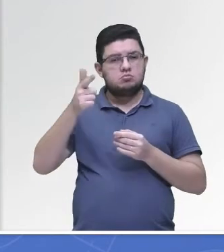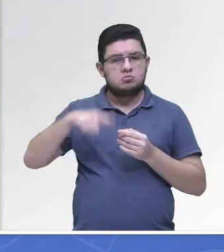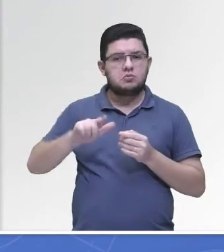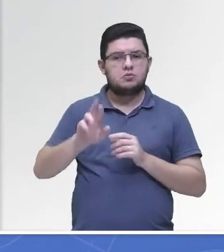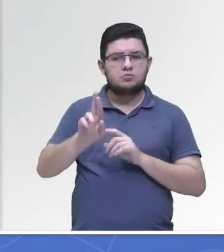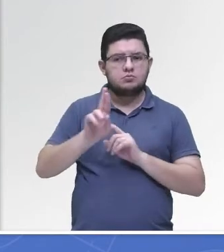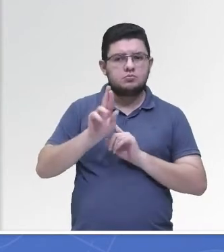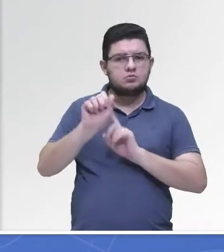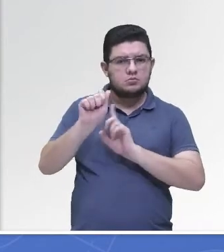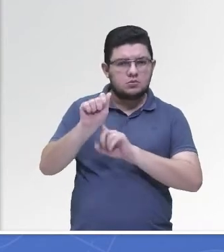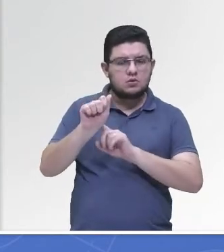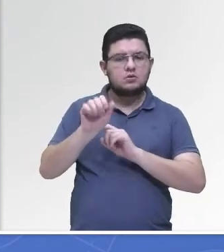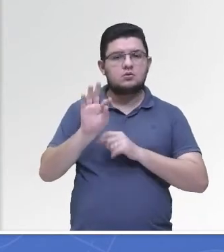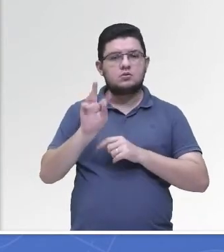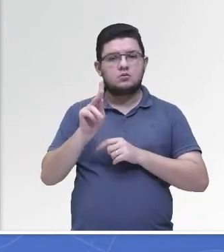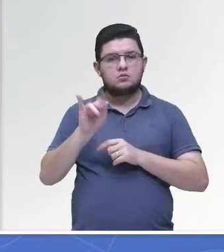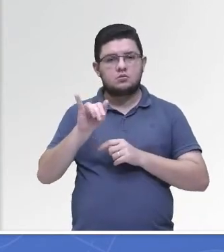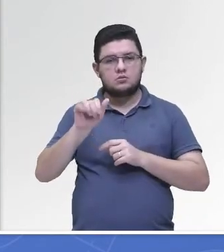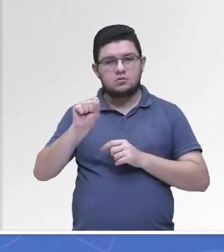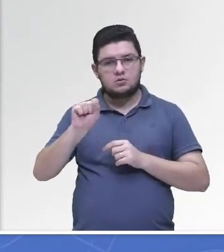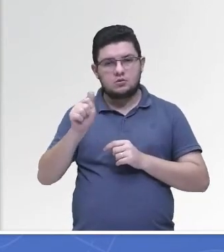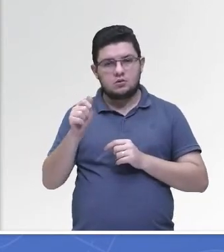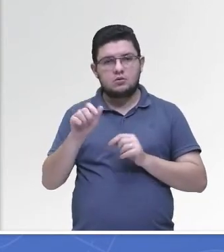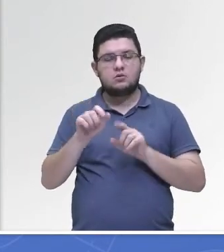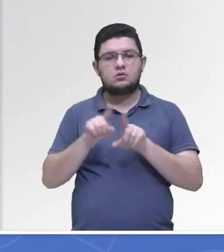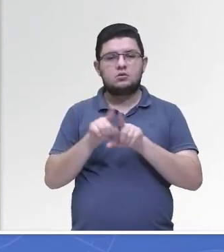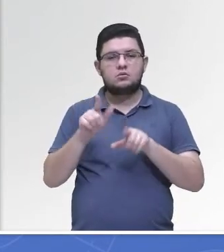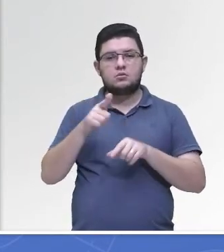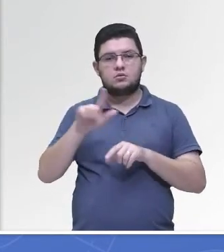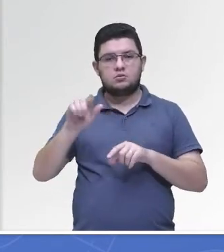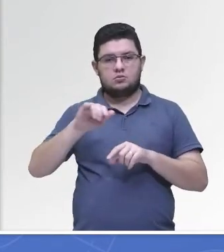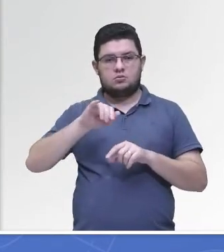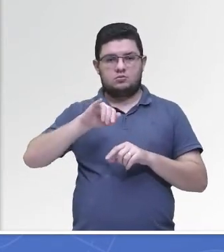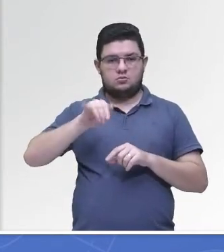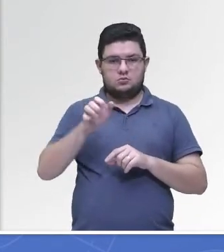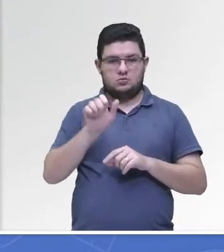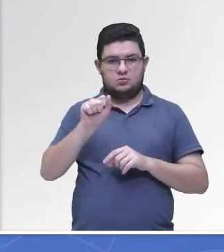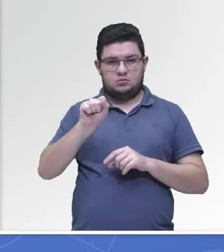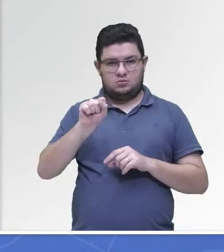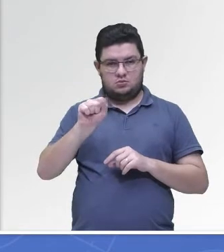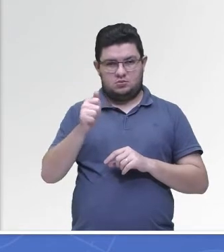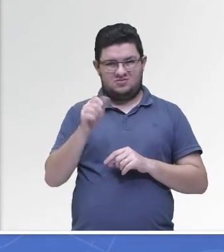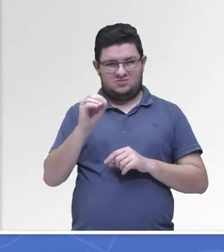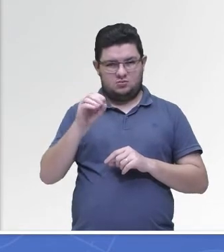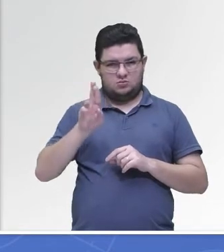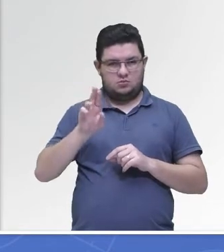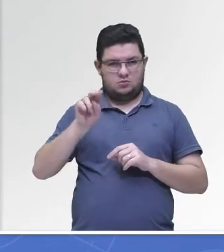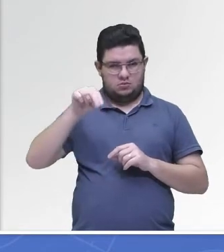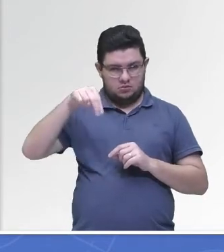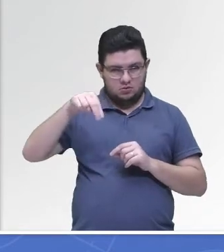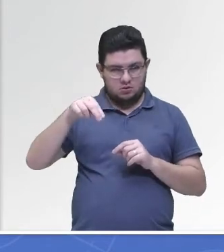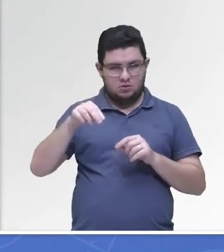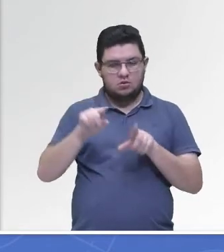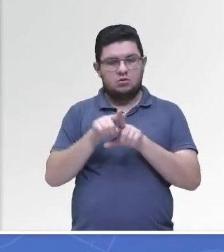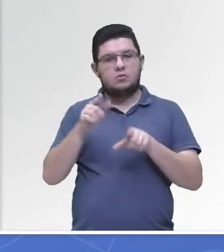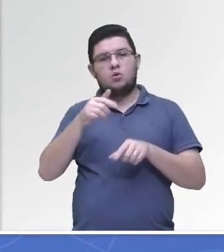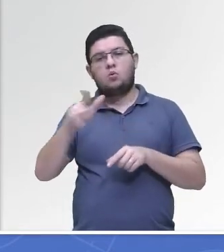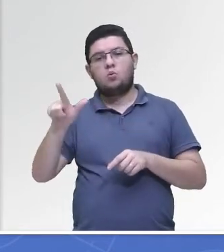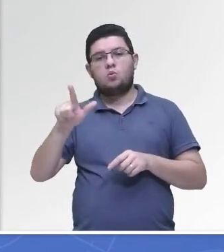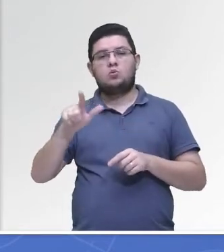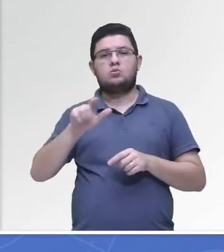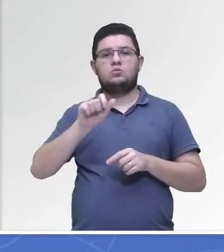Thaisa, Jason, João Pedro, Tainara, Aixa, já Então,